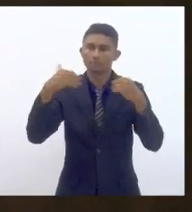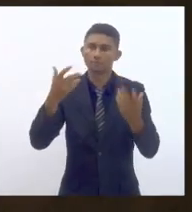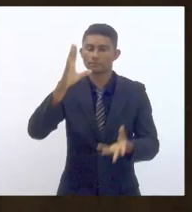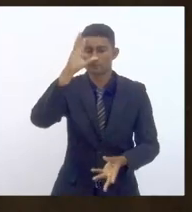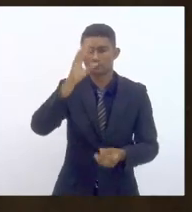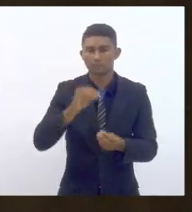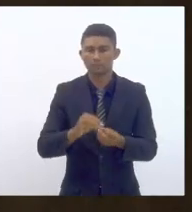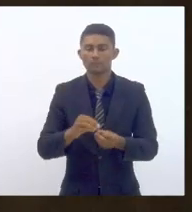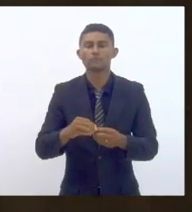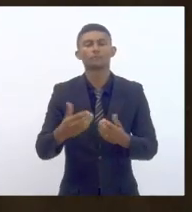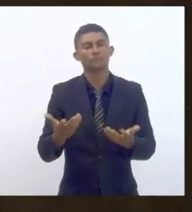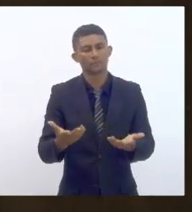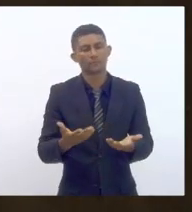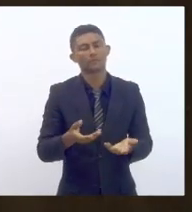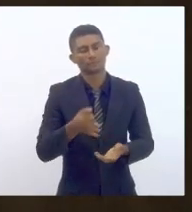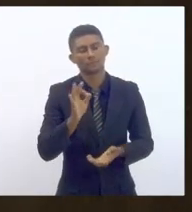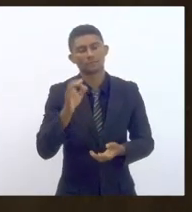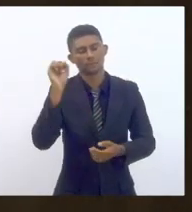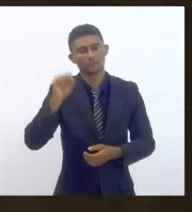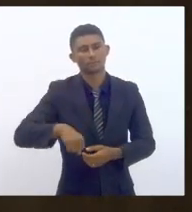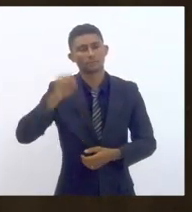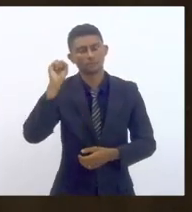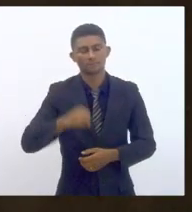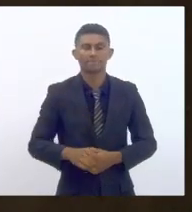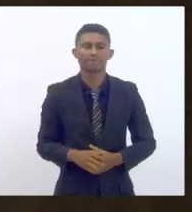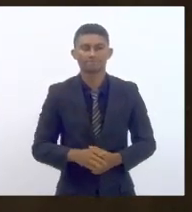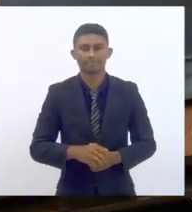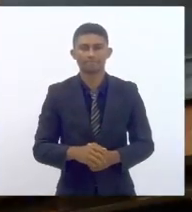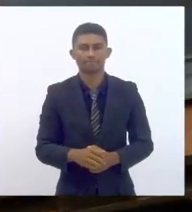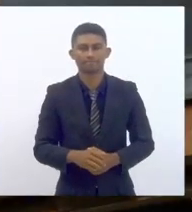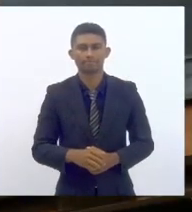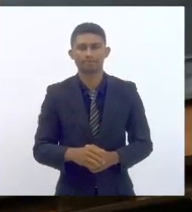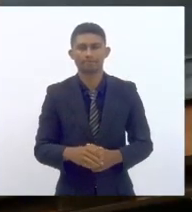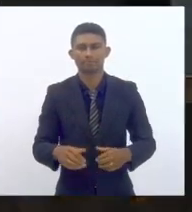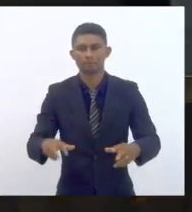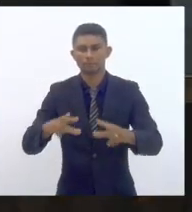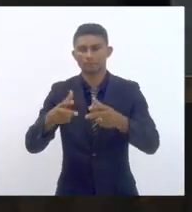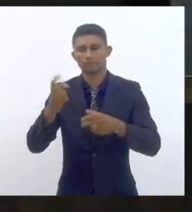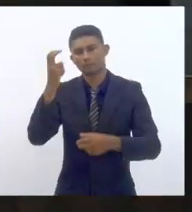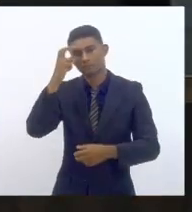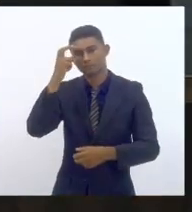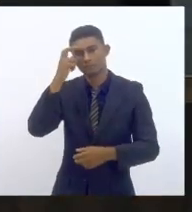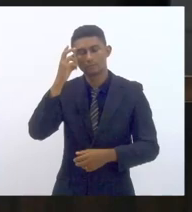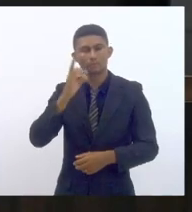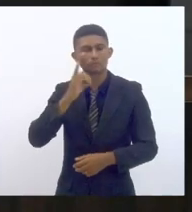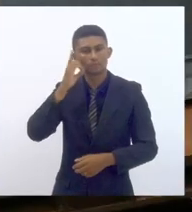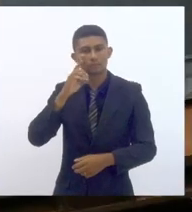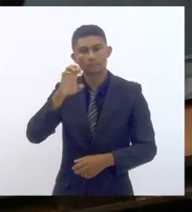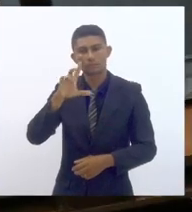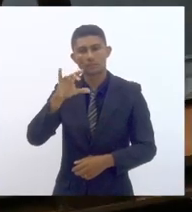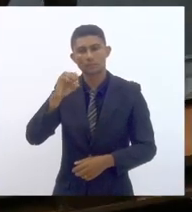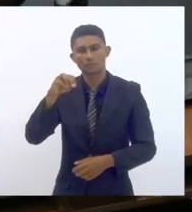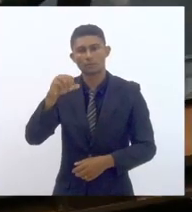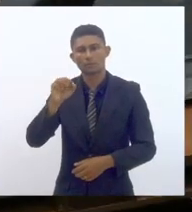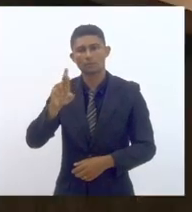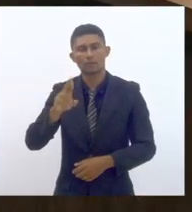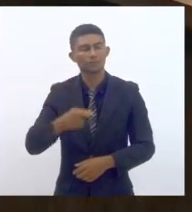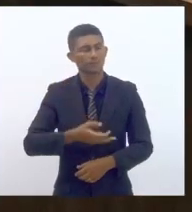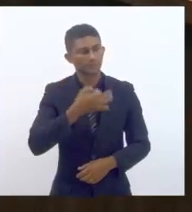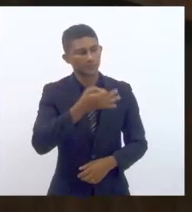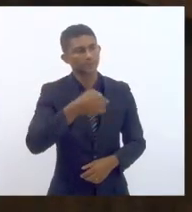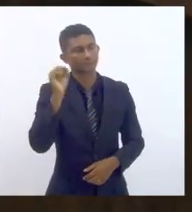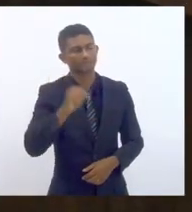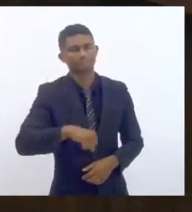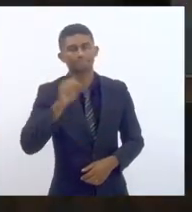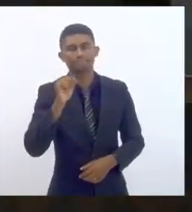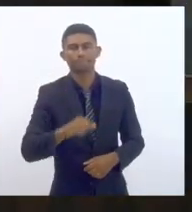pela juridicidade, senão ele manda cortar minha cabeça. Pela Comissão de Cultura, deputado Eliomar. Parecer favorável,